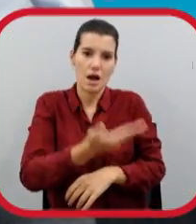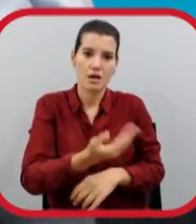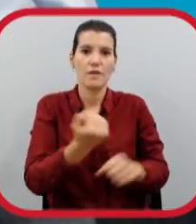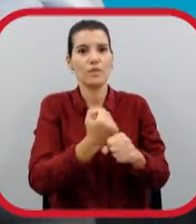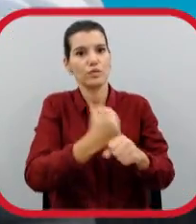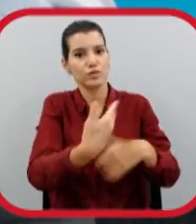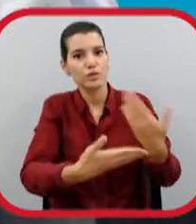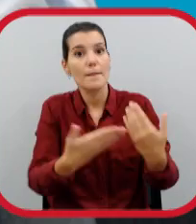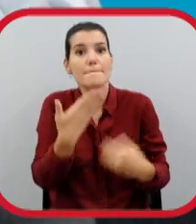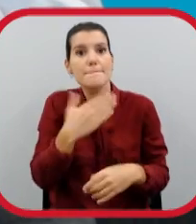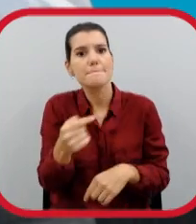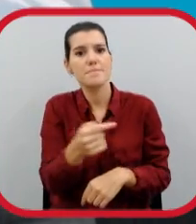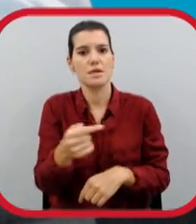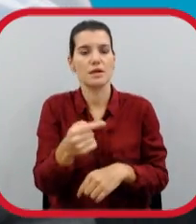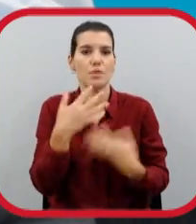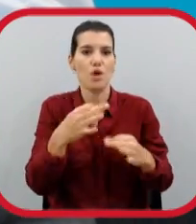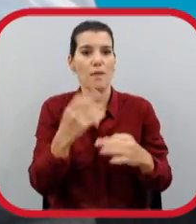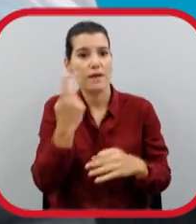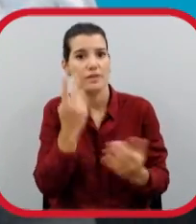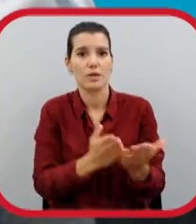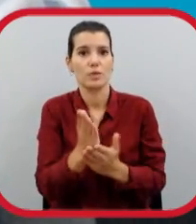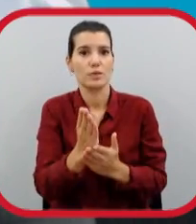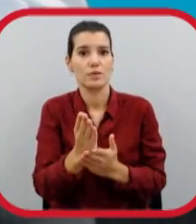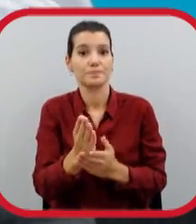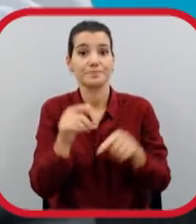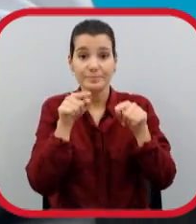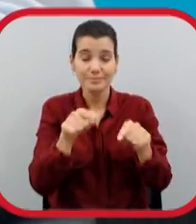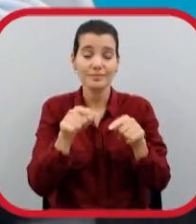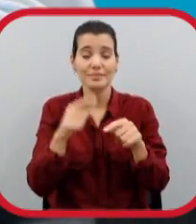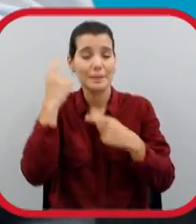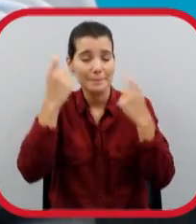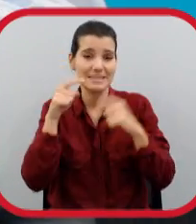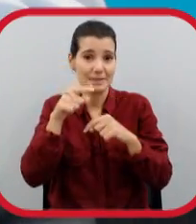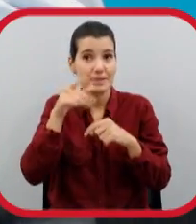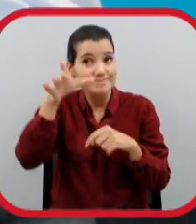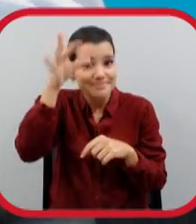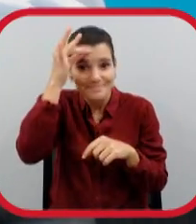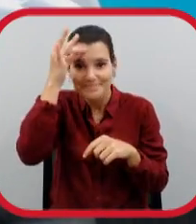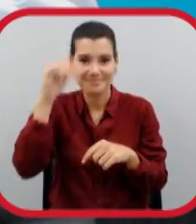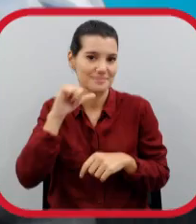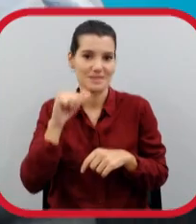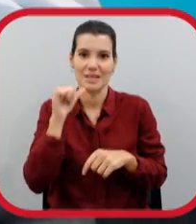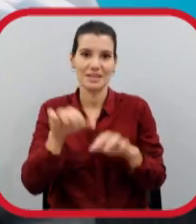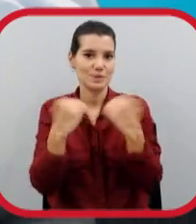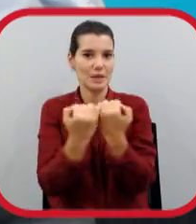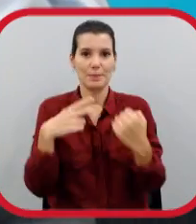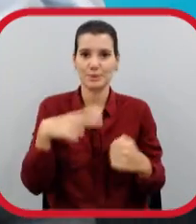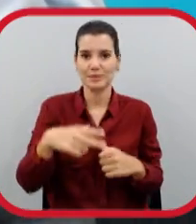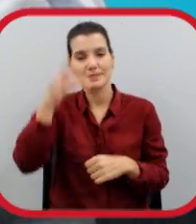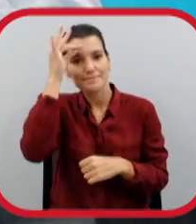grave, a gente possa repor o modo de funcionamento minimamente normal para a vida continuar. Esse pensamento não